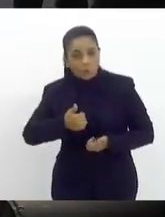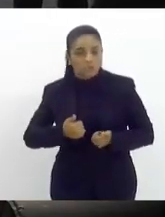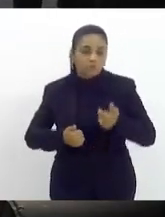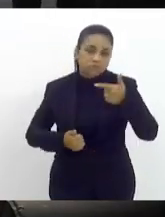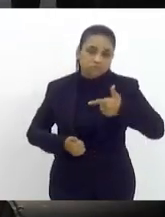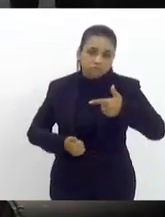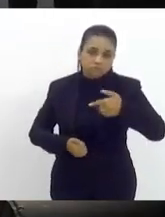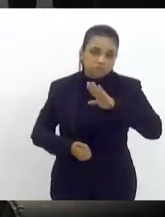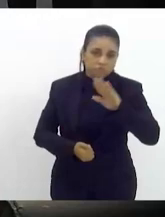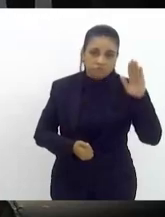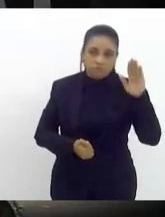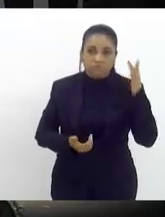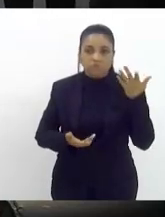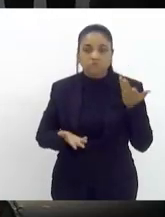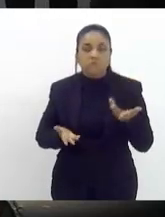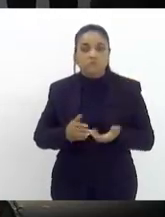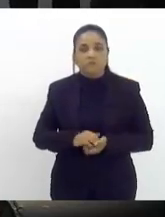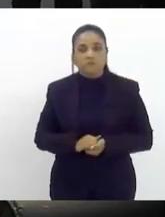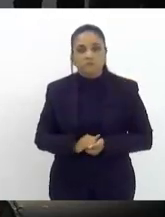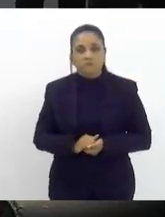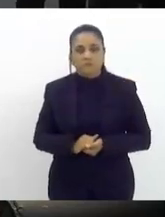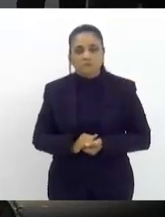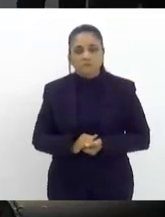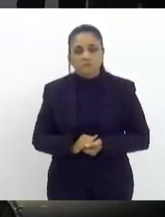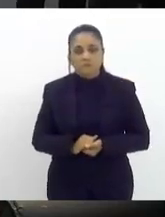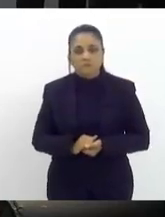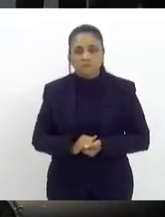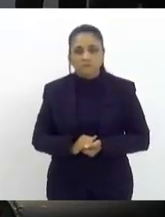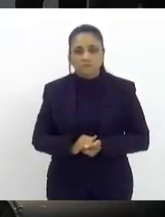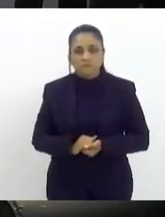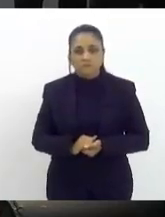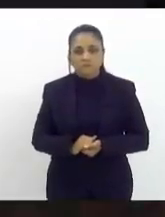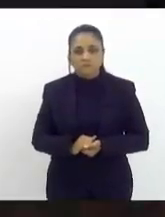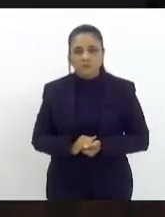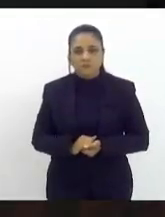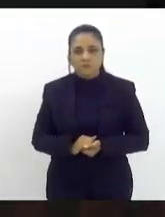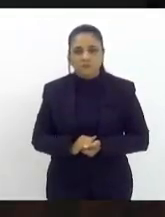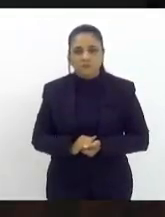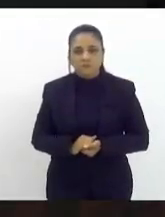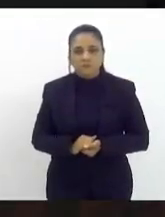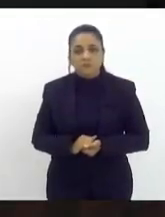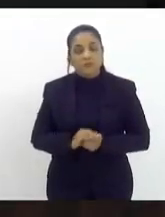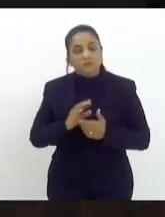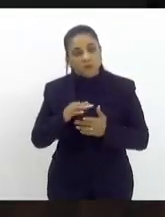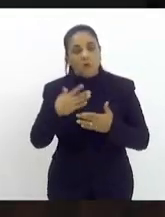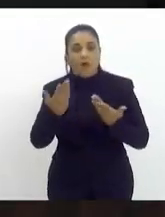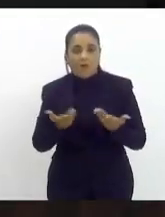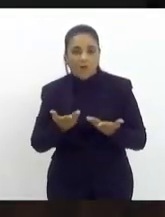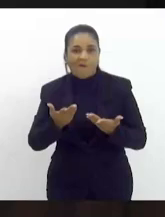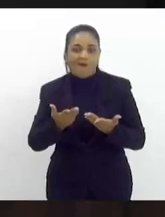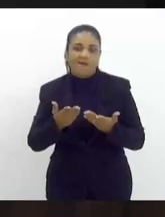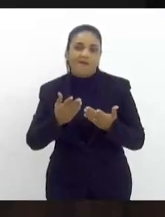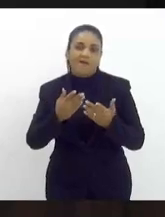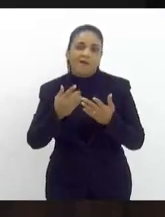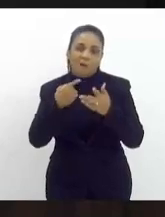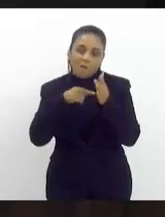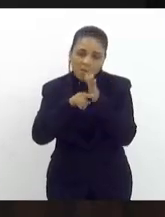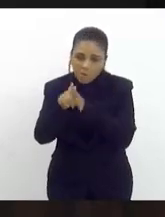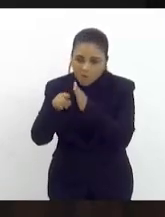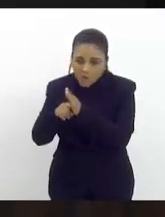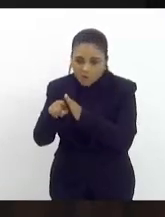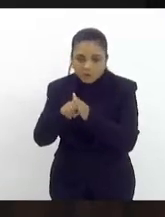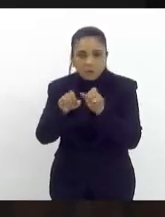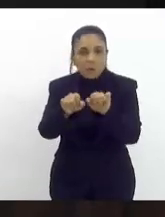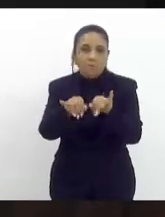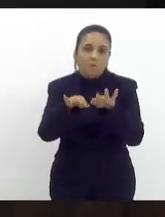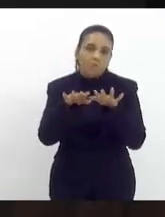Para o Charles Batista, sim, falaria sim. De toda a sorte, a gente reitera a consulta a todo o